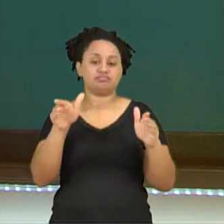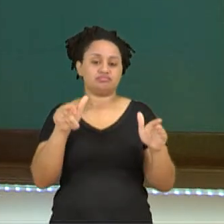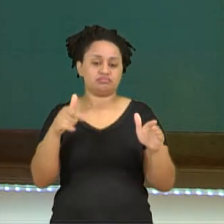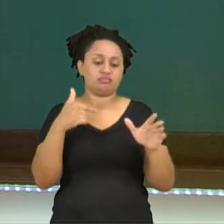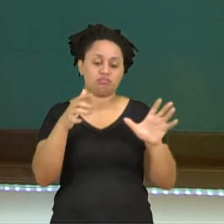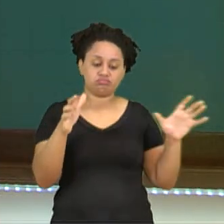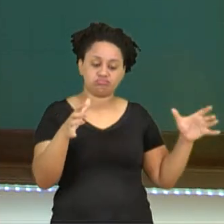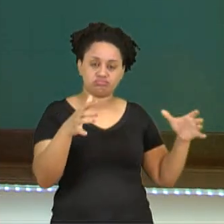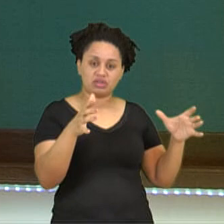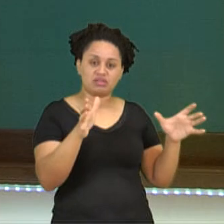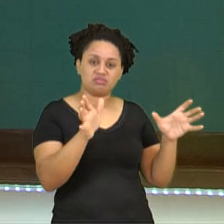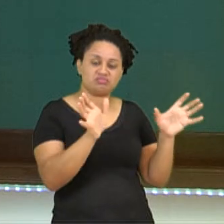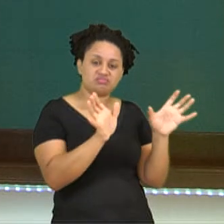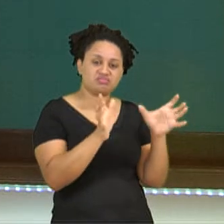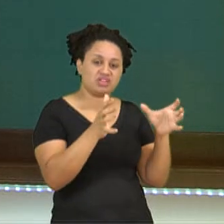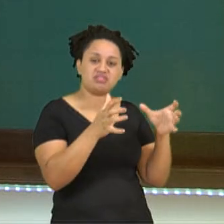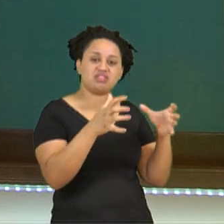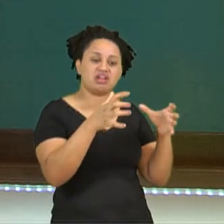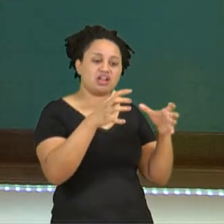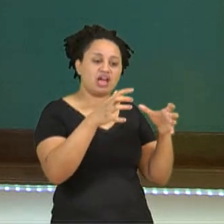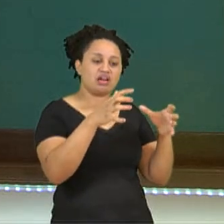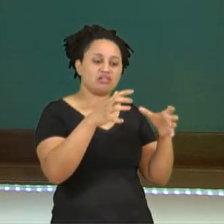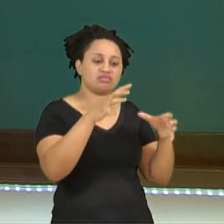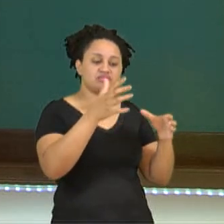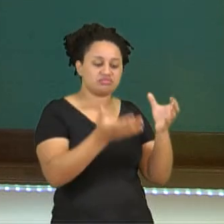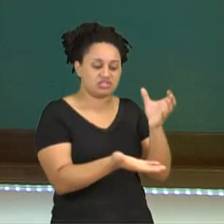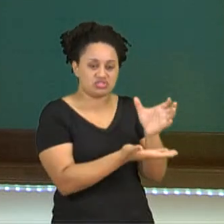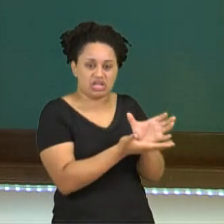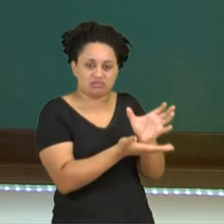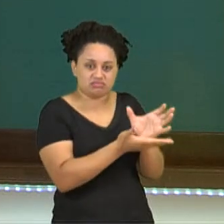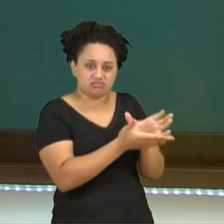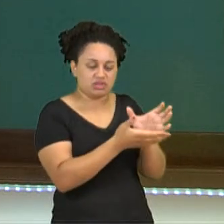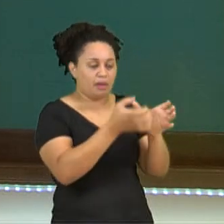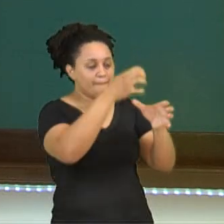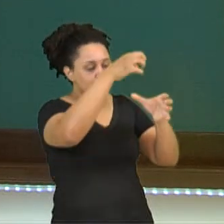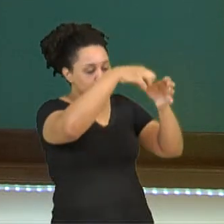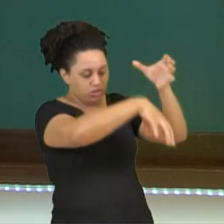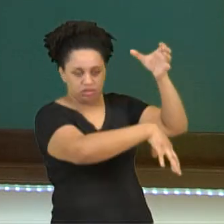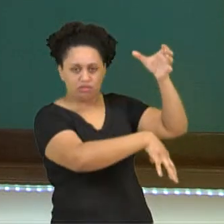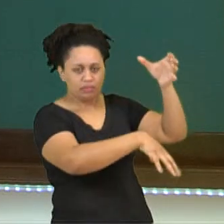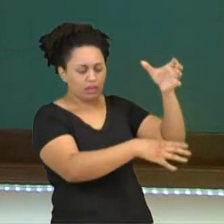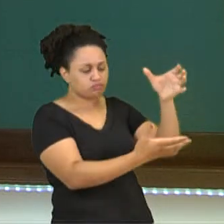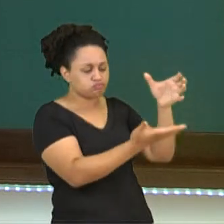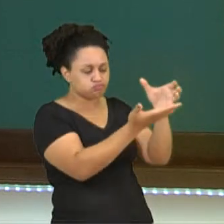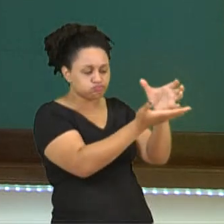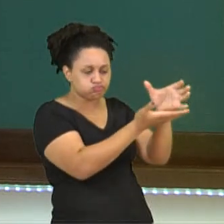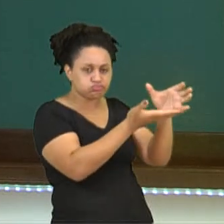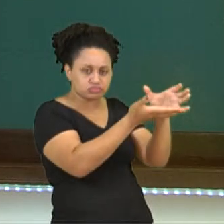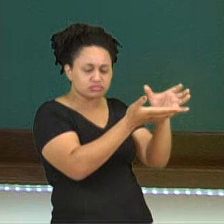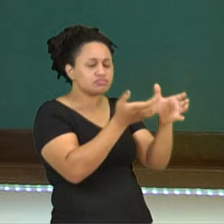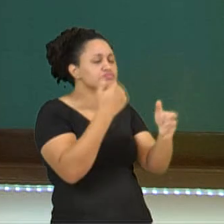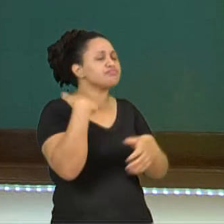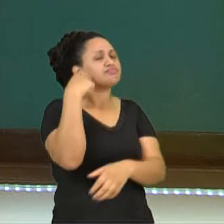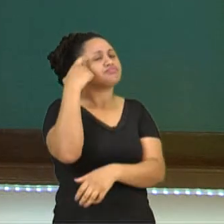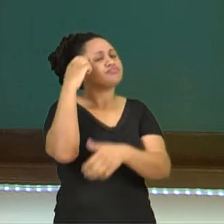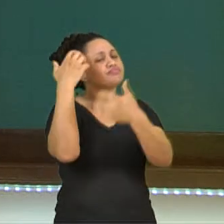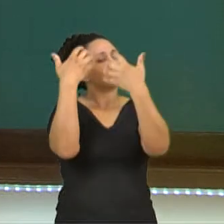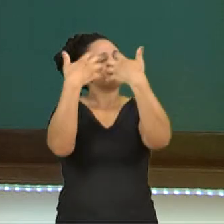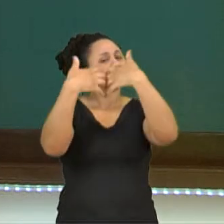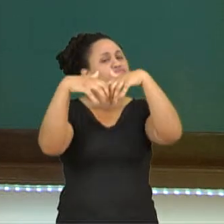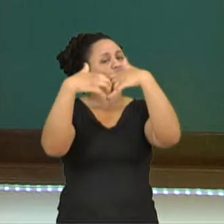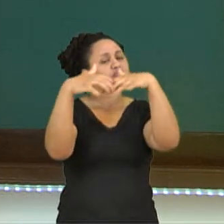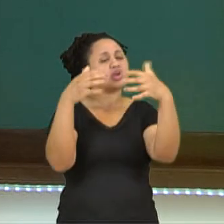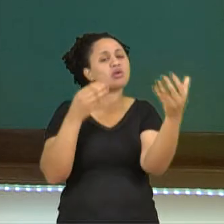era fechado, não tinha como a bola cair. Então eles resolveram, daí pensaram como